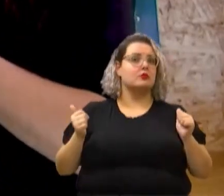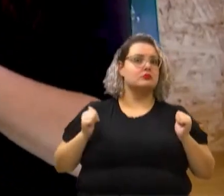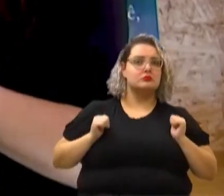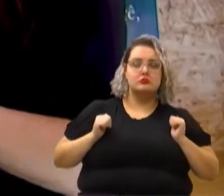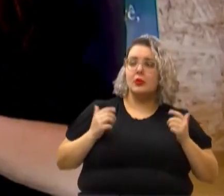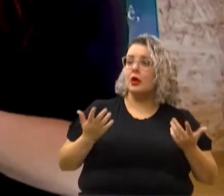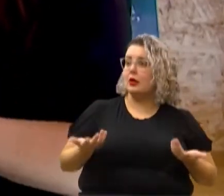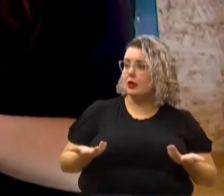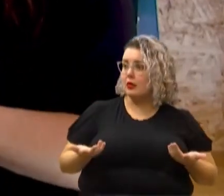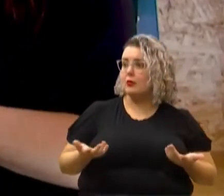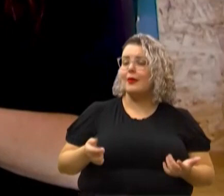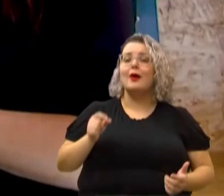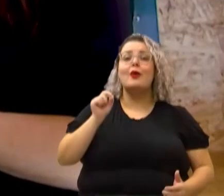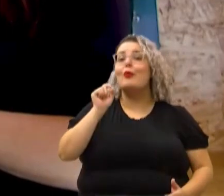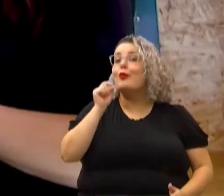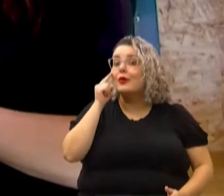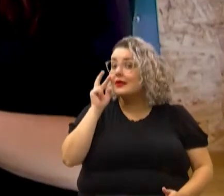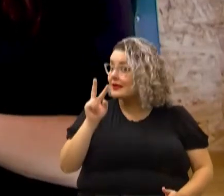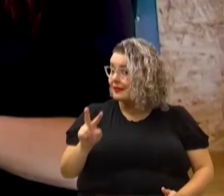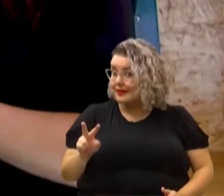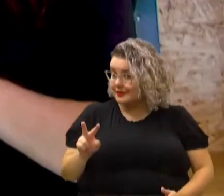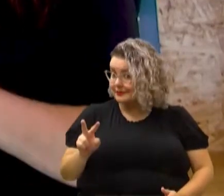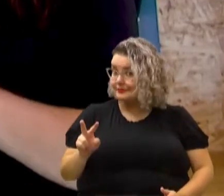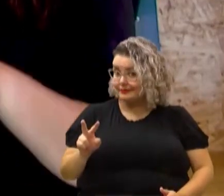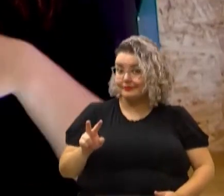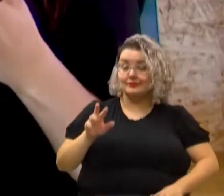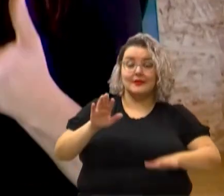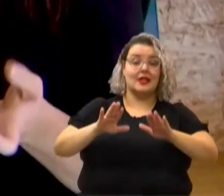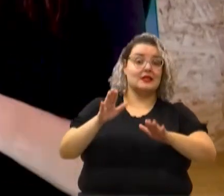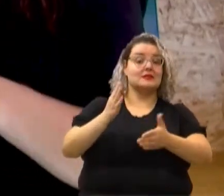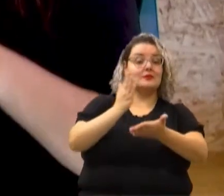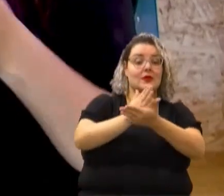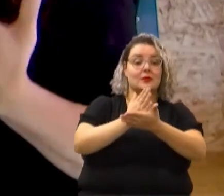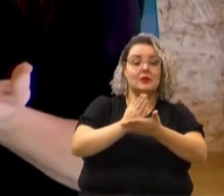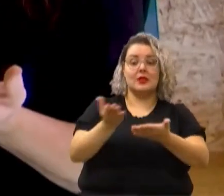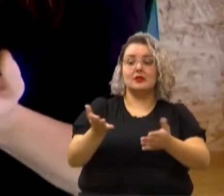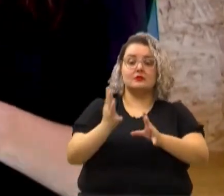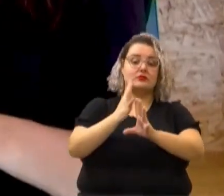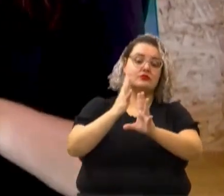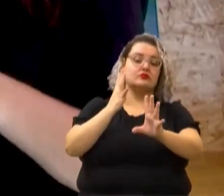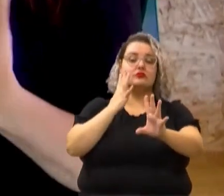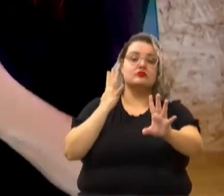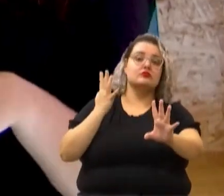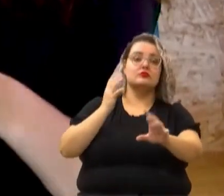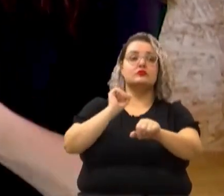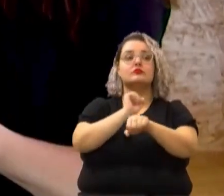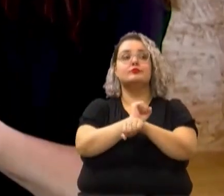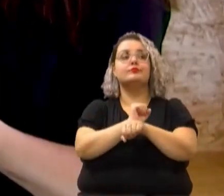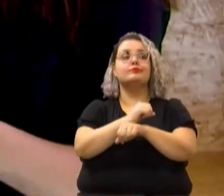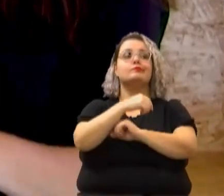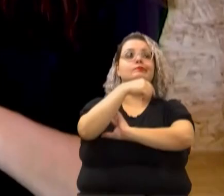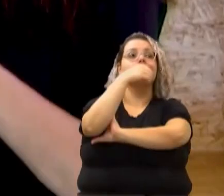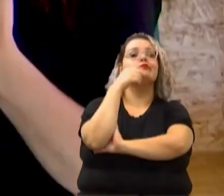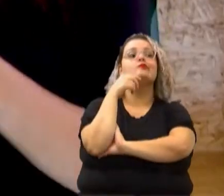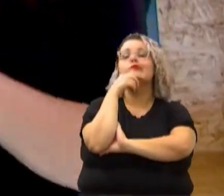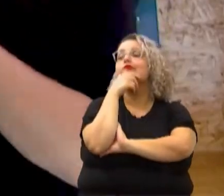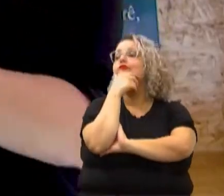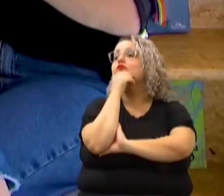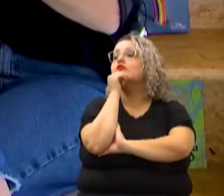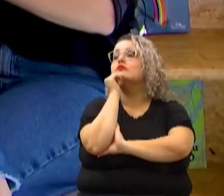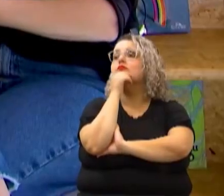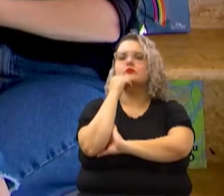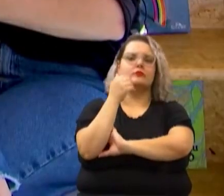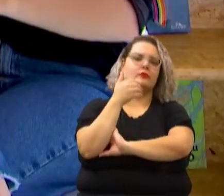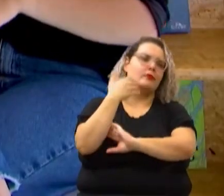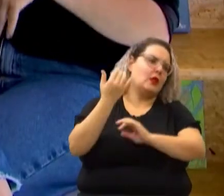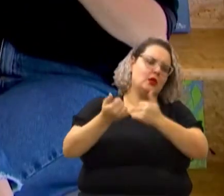pausa o que que você tá olhando né então às vezes pausa um pouquinho eu tô numa fila de espera jogar um jogo melhor